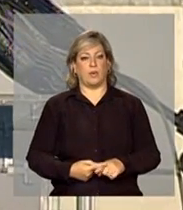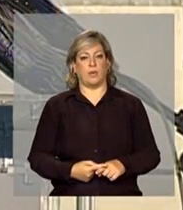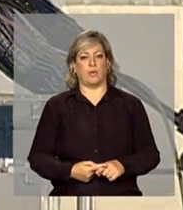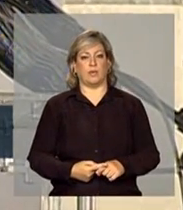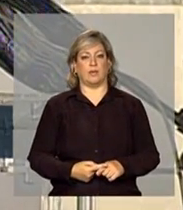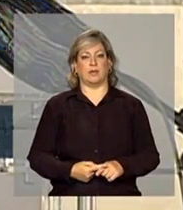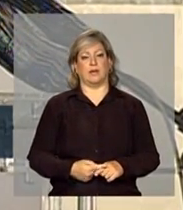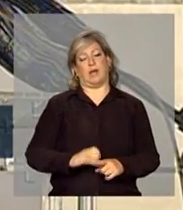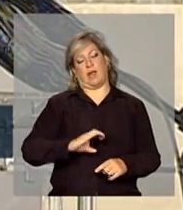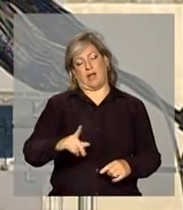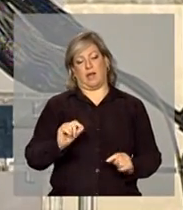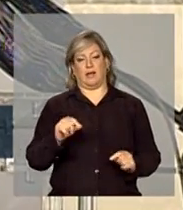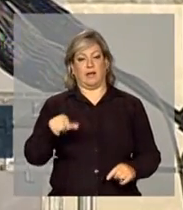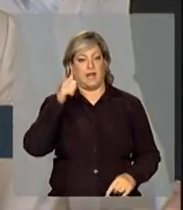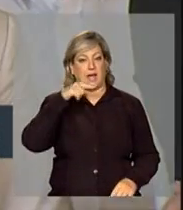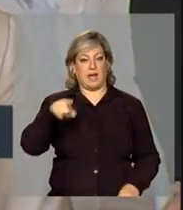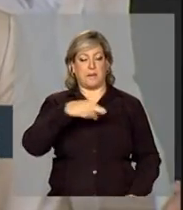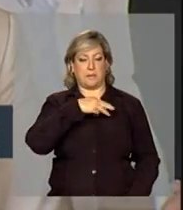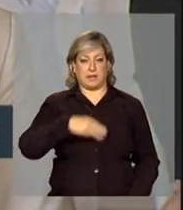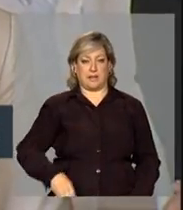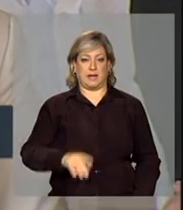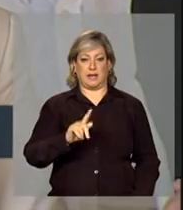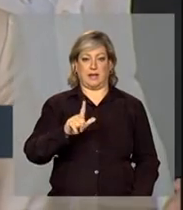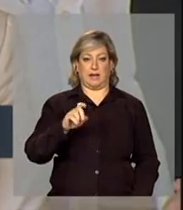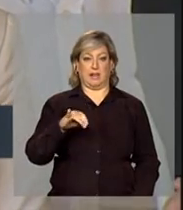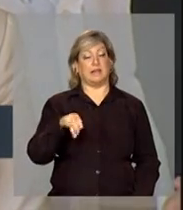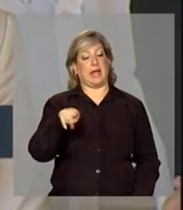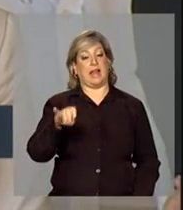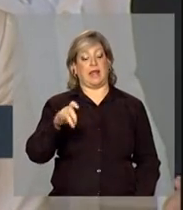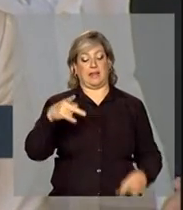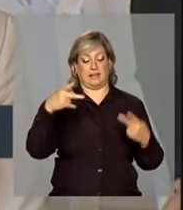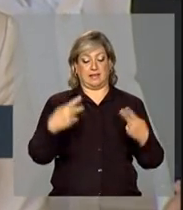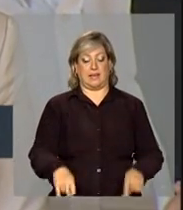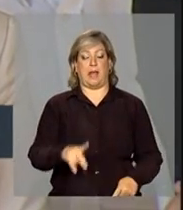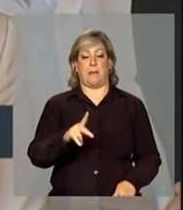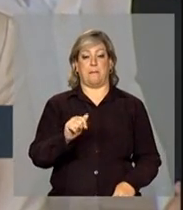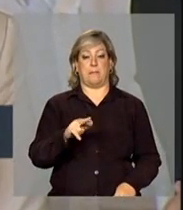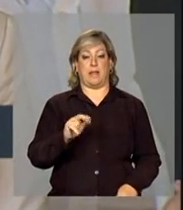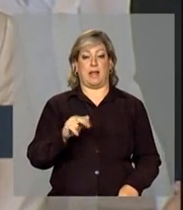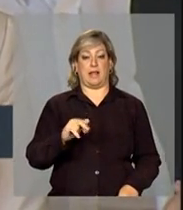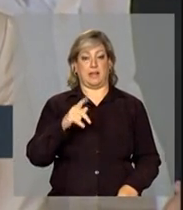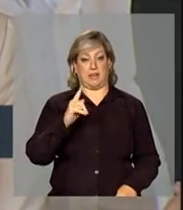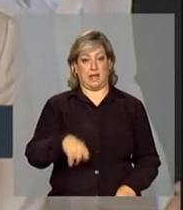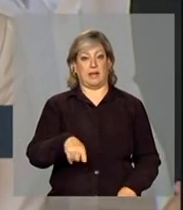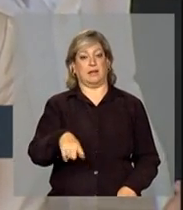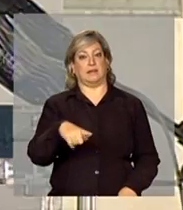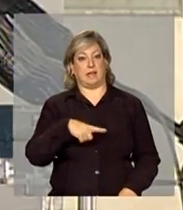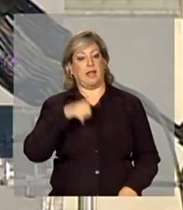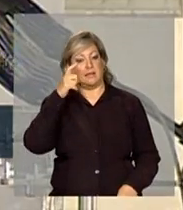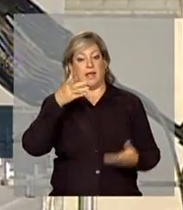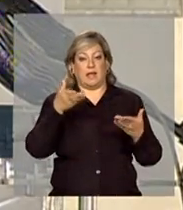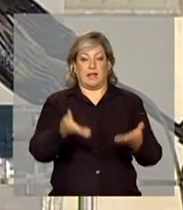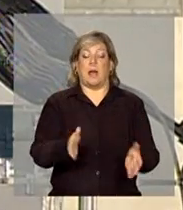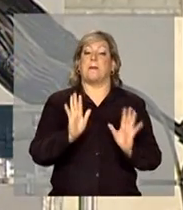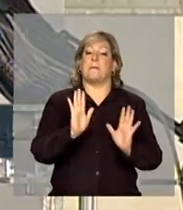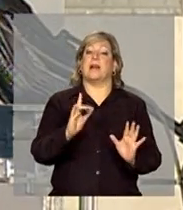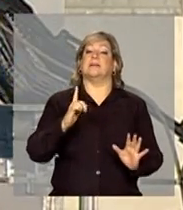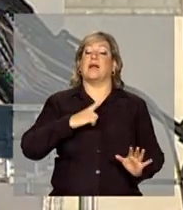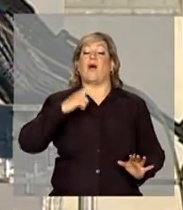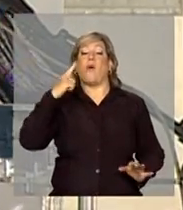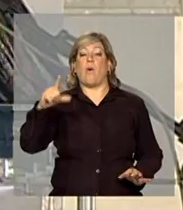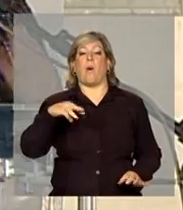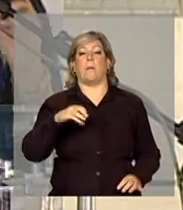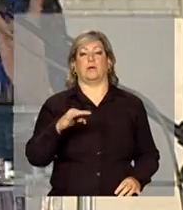obviamente, a ministra Gleisi, ela, sendo aqui do Paraná, ela vai ter interesse nisso, mas por uma outra razão,